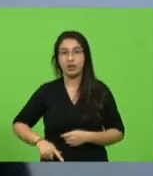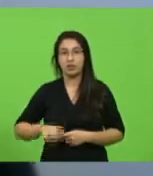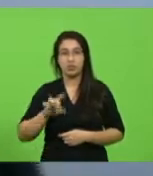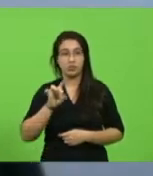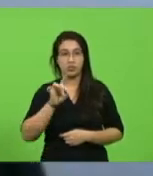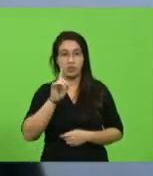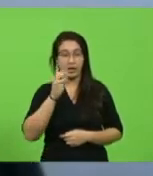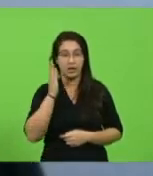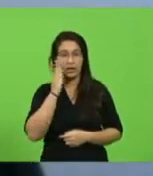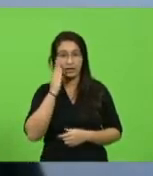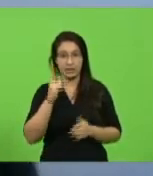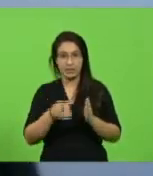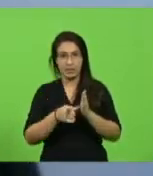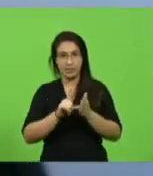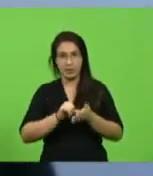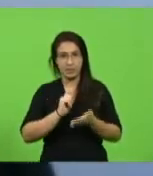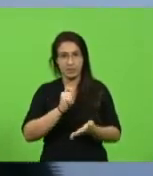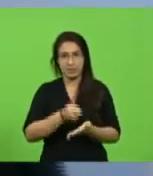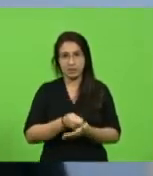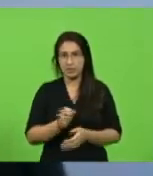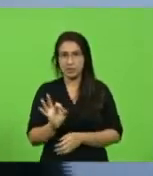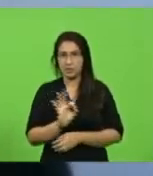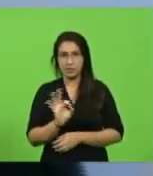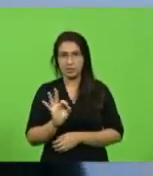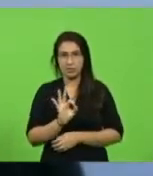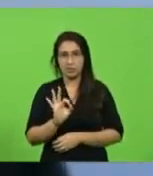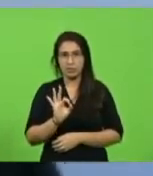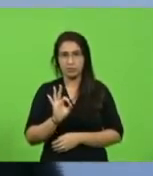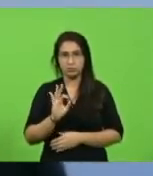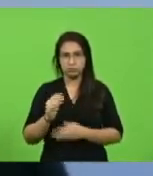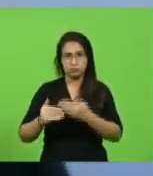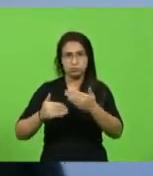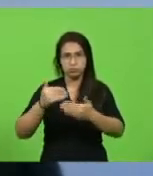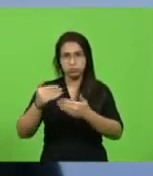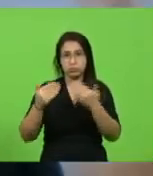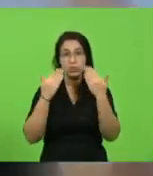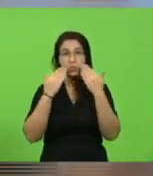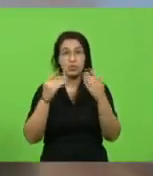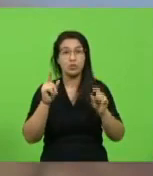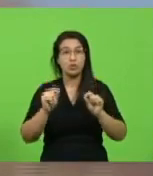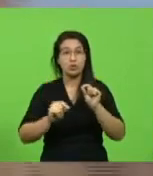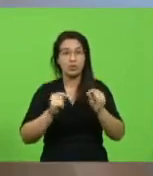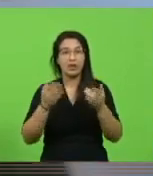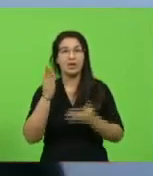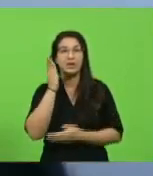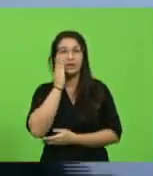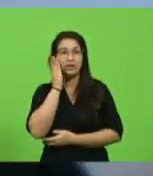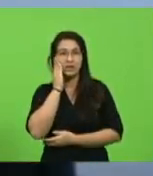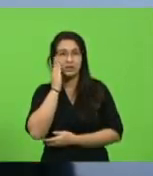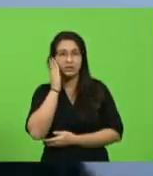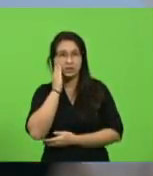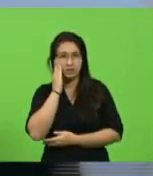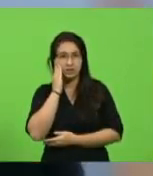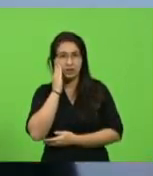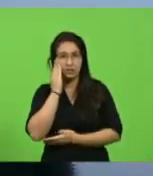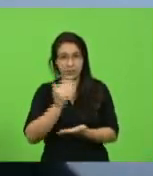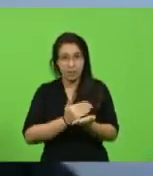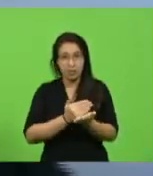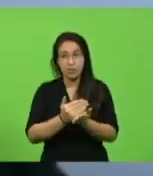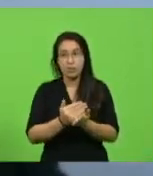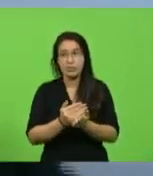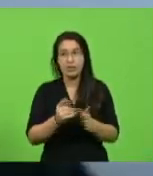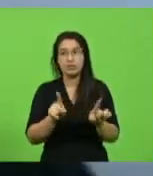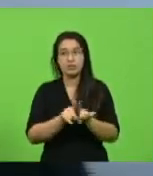pagamento antecipado, que a cronologia dos fatos demonstra, não só que ele estava ciente desde o início, como também que estava de